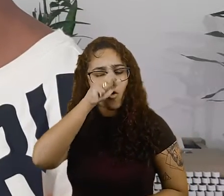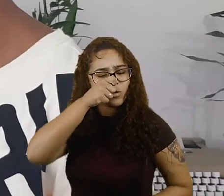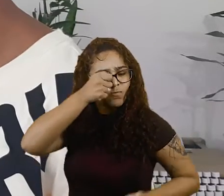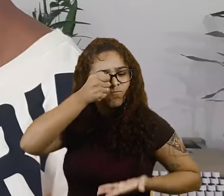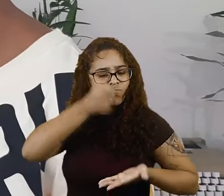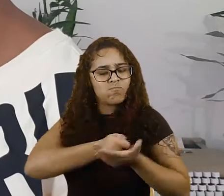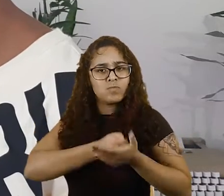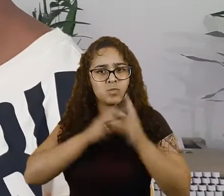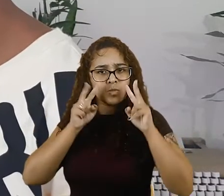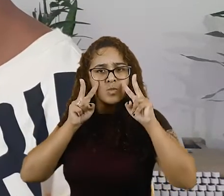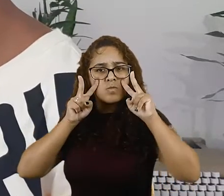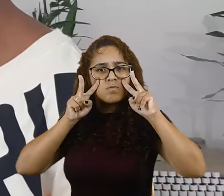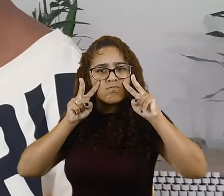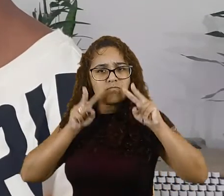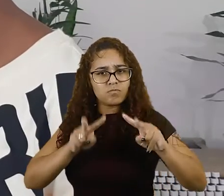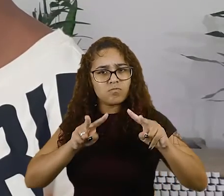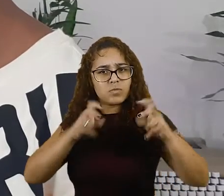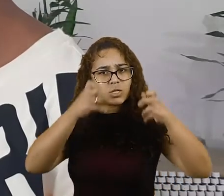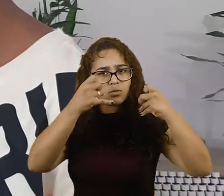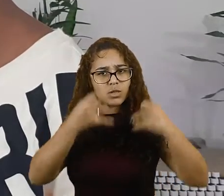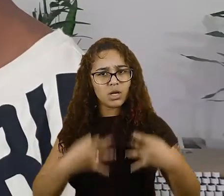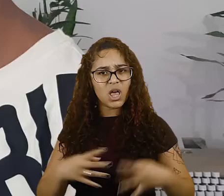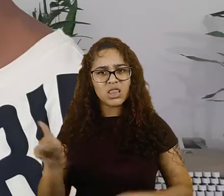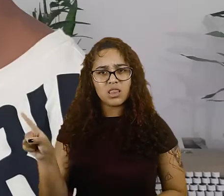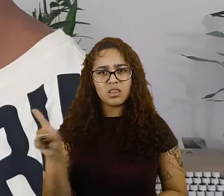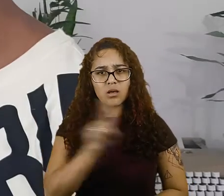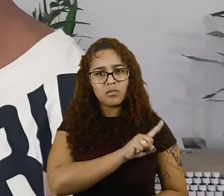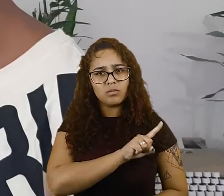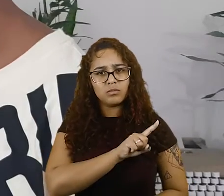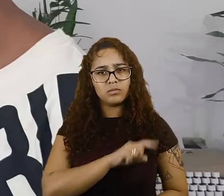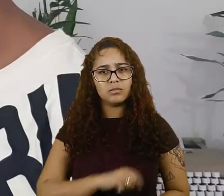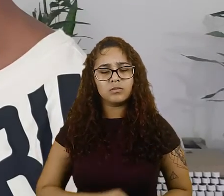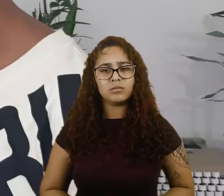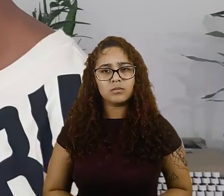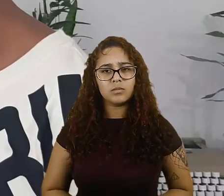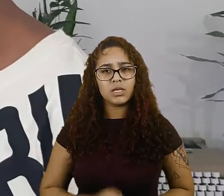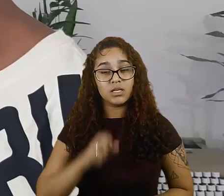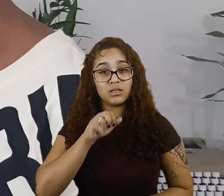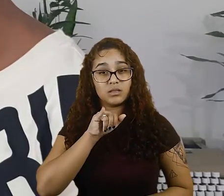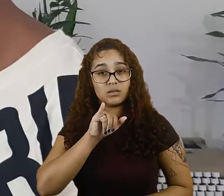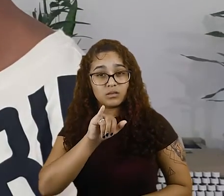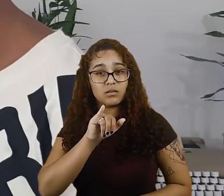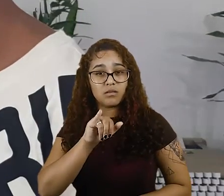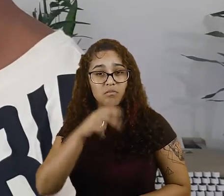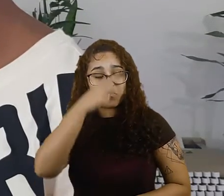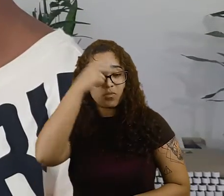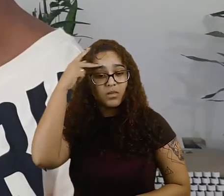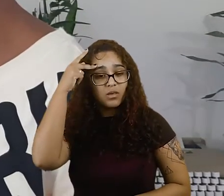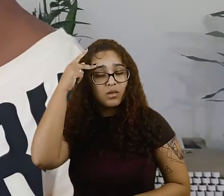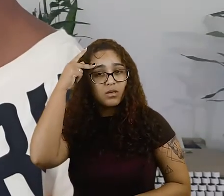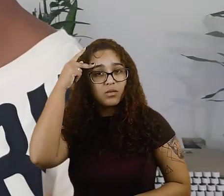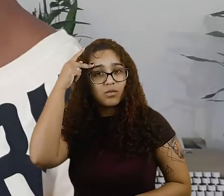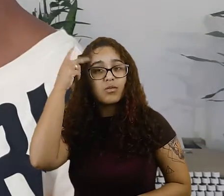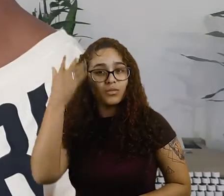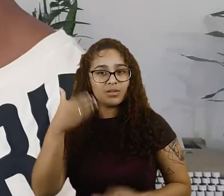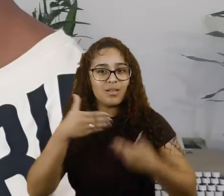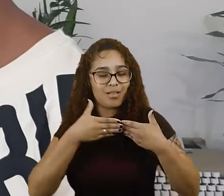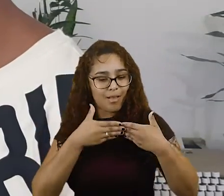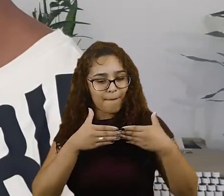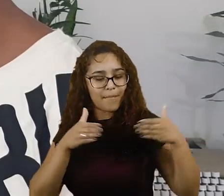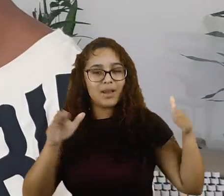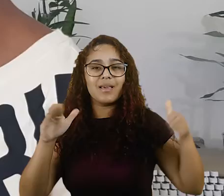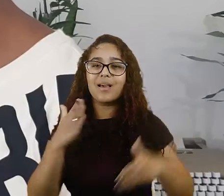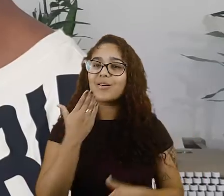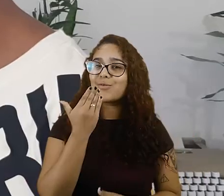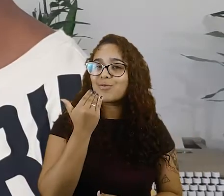marra da minha avó, sua forma dura e seus olhos firmes para dizer não. Se alguém lhe